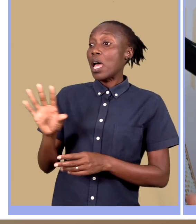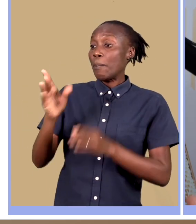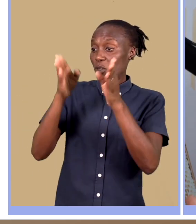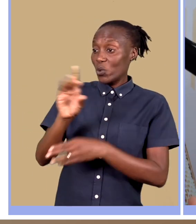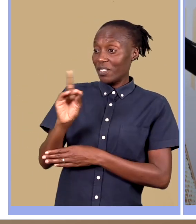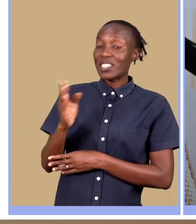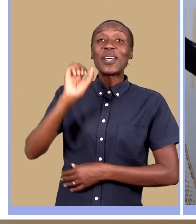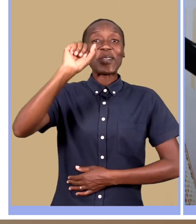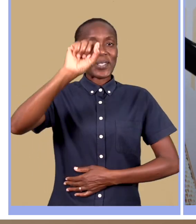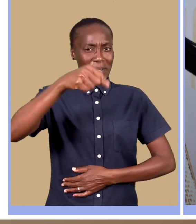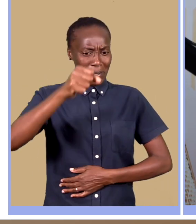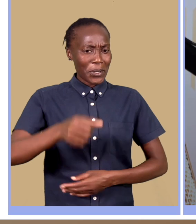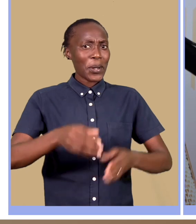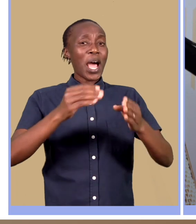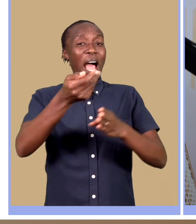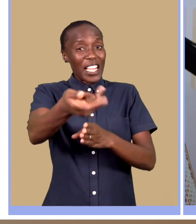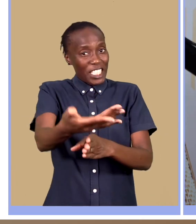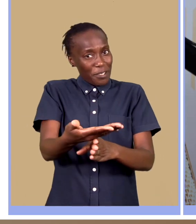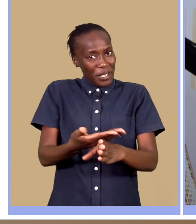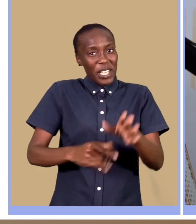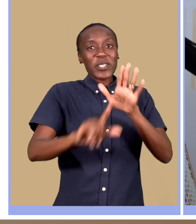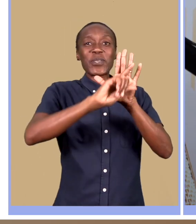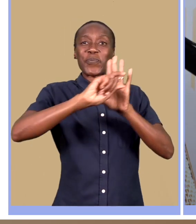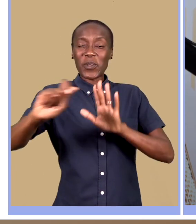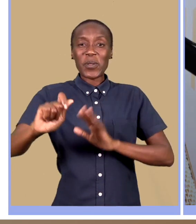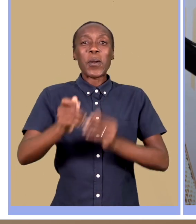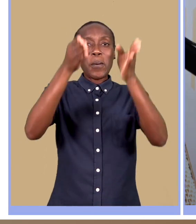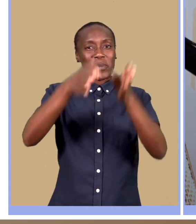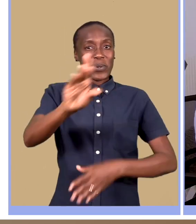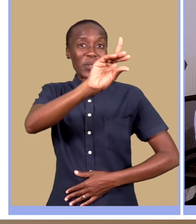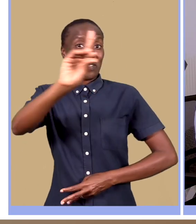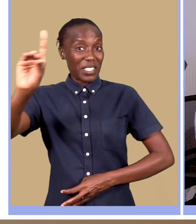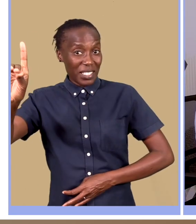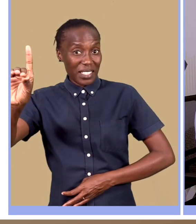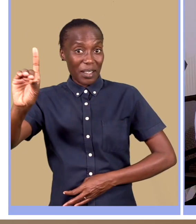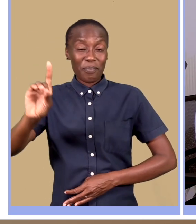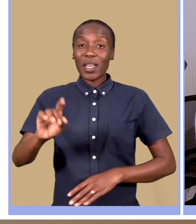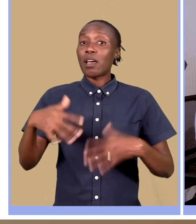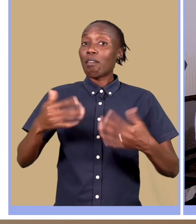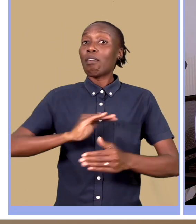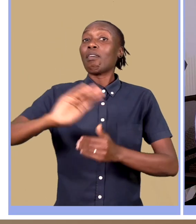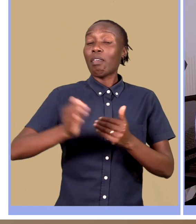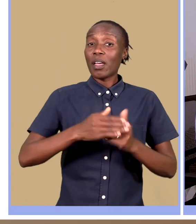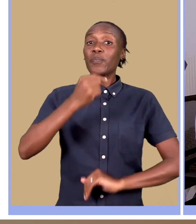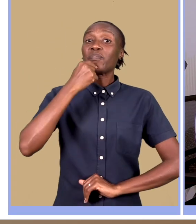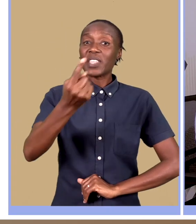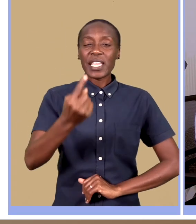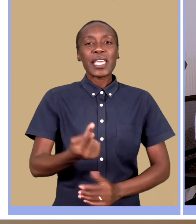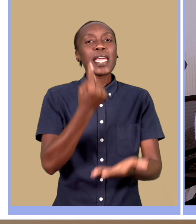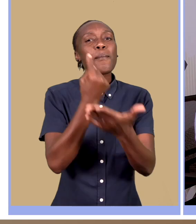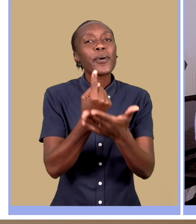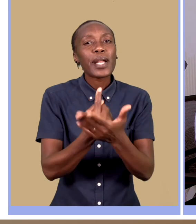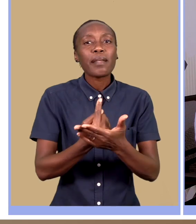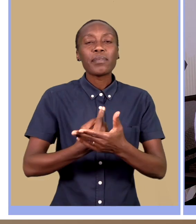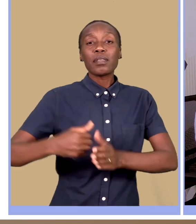deficiência. Exatamente. Sim, claramente. Eu acho que sim. Mas volto a dizer, primeiro as universidades devem ter